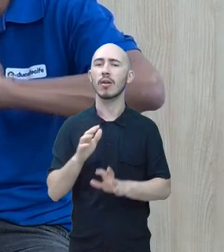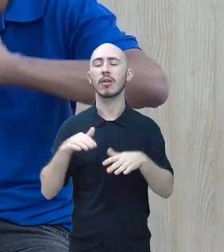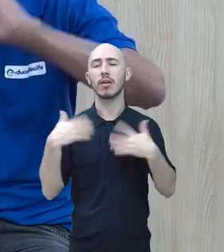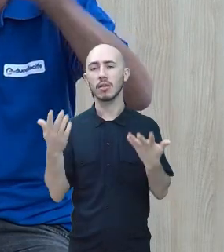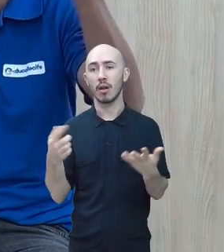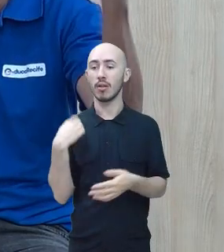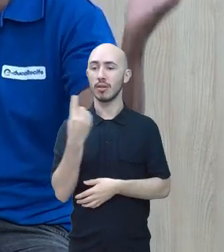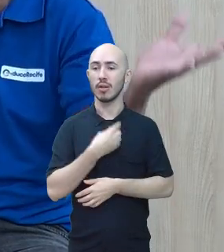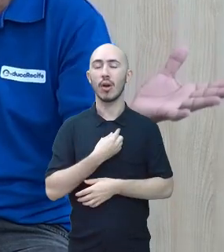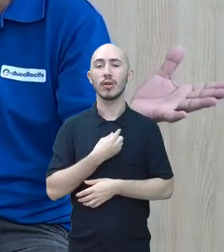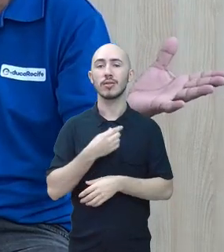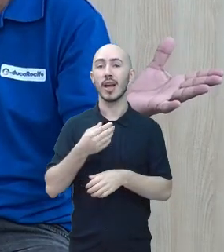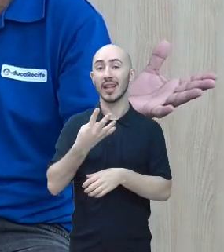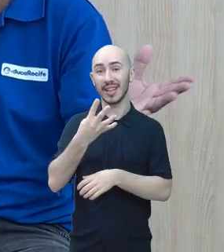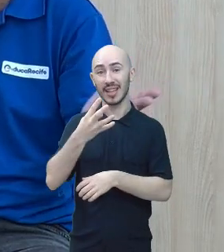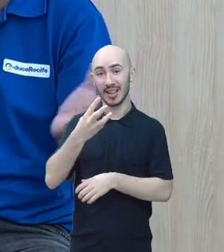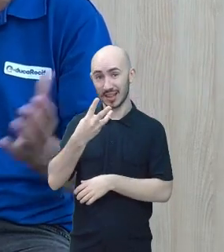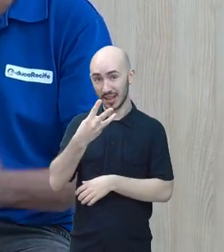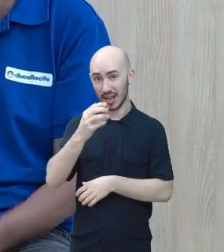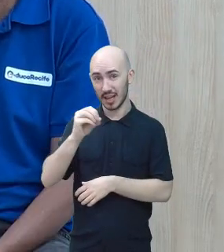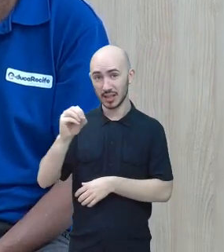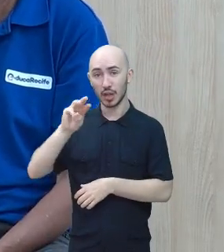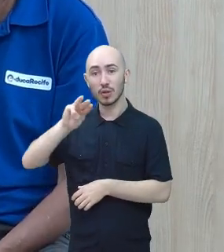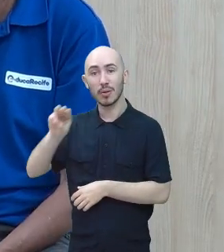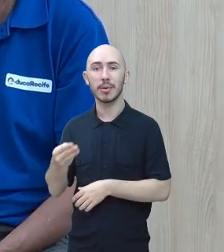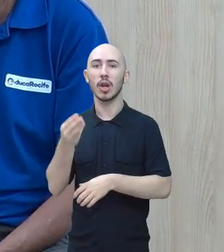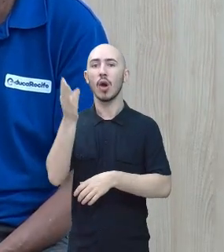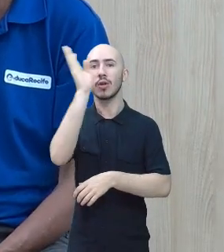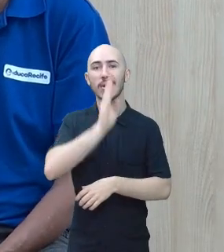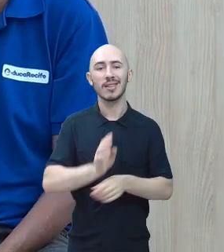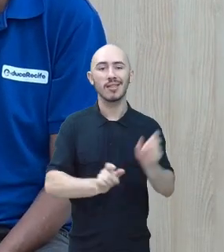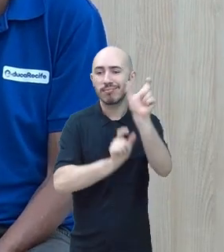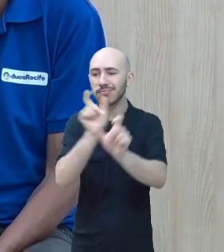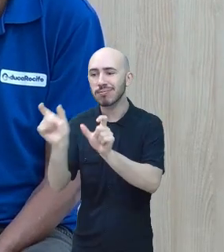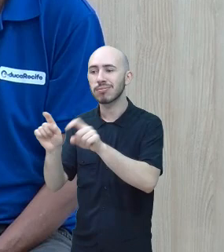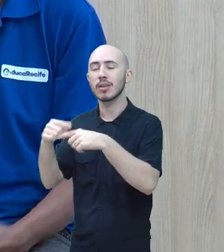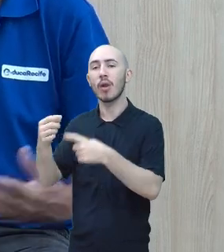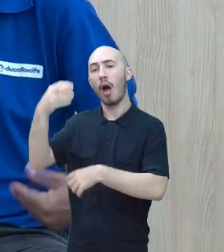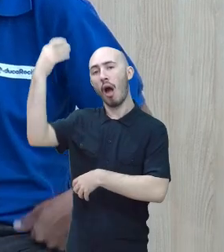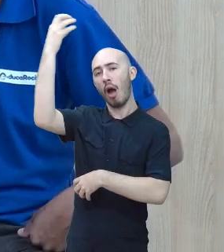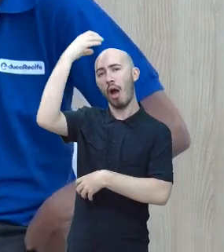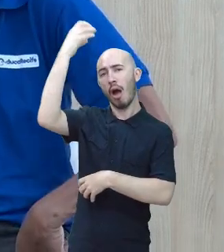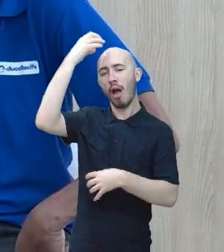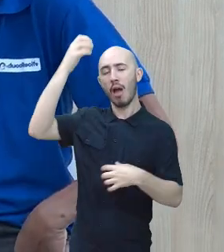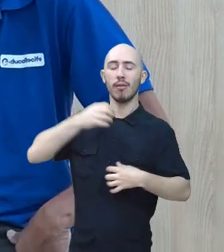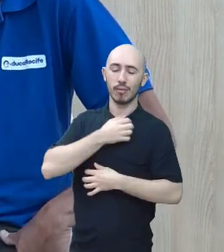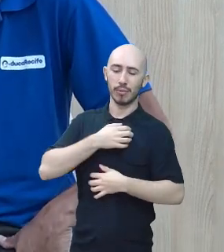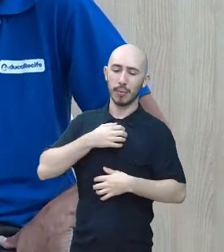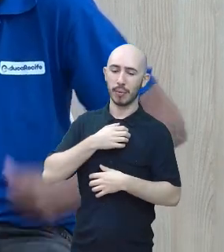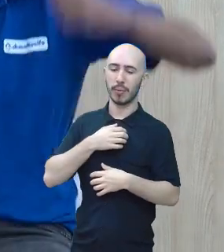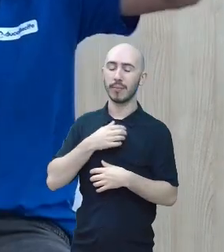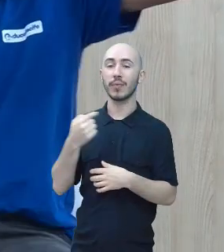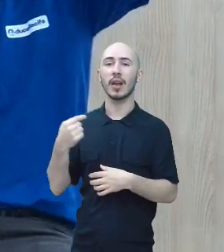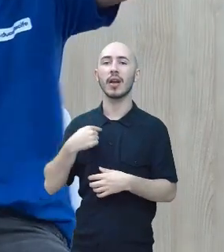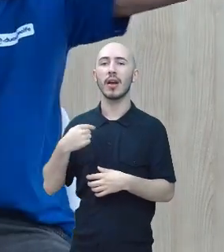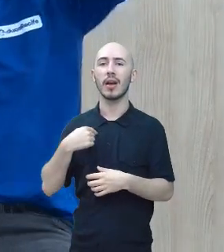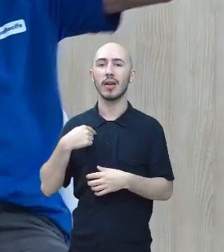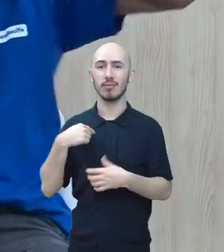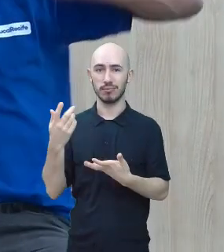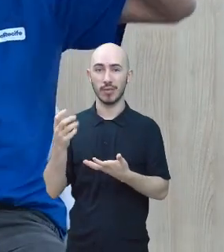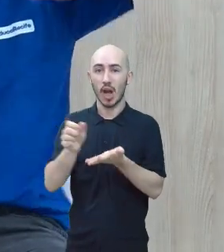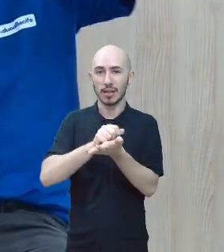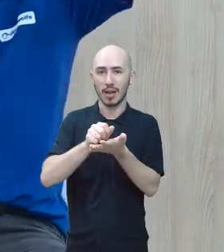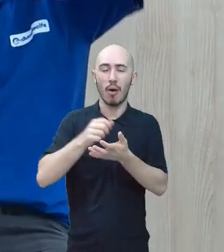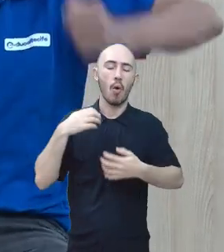Mais de 300 milhões de brasileiros. Ela falou em tomar banho, Vanessa, aqui. Imagine. Eu, Vanessa, eu ia tomar banho, me